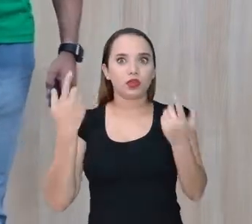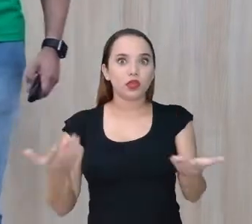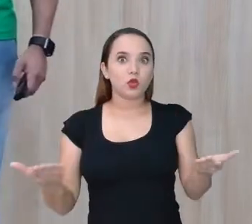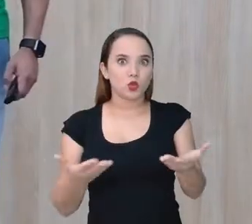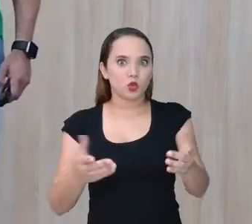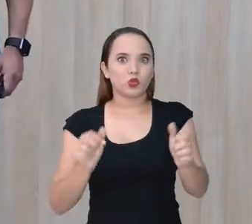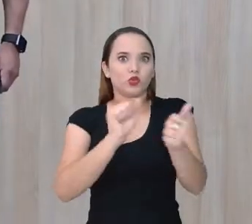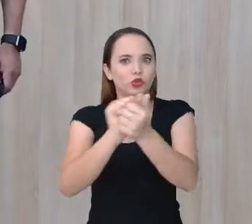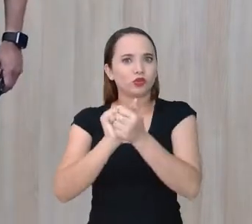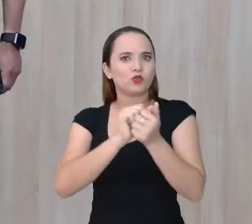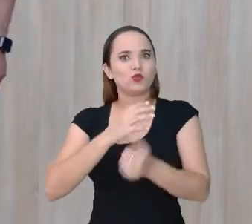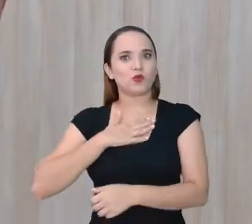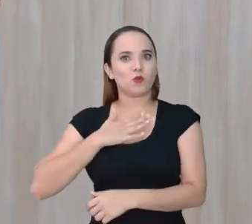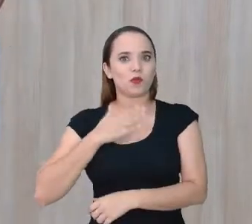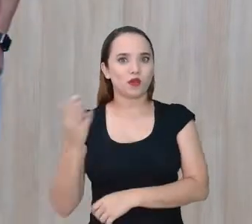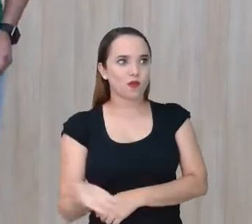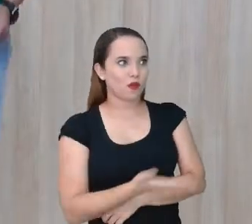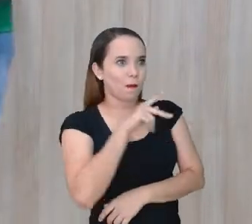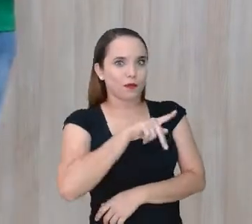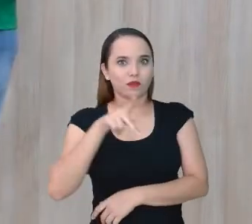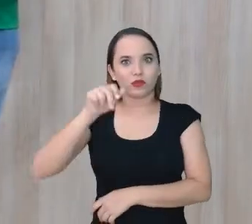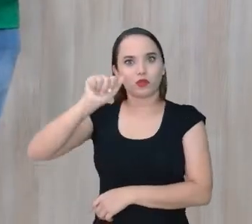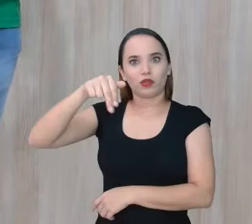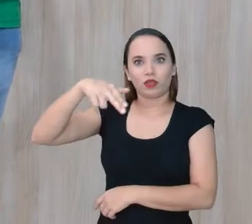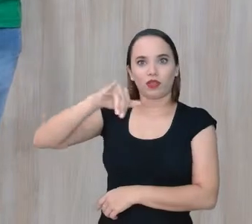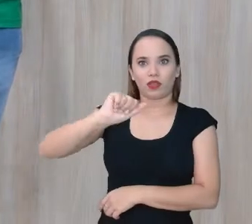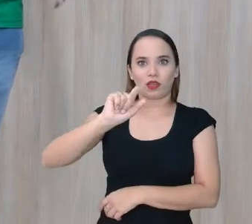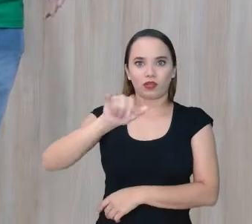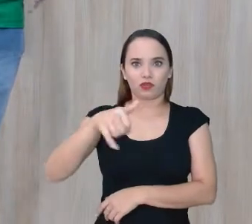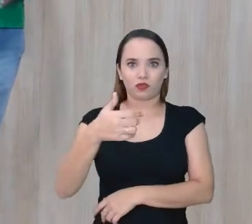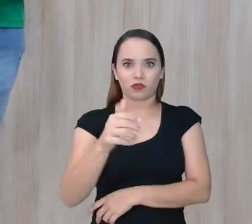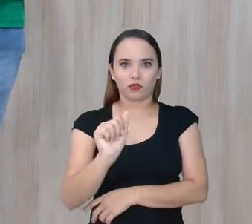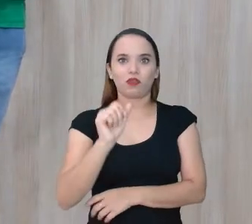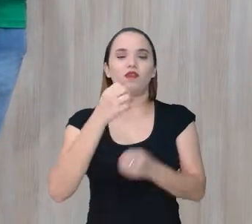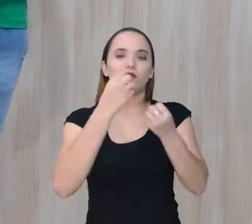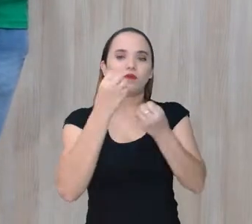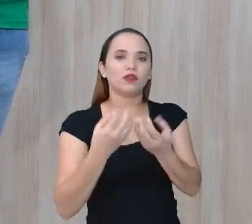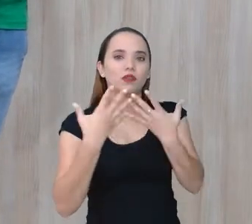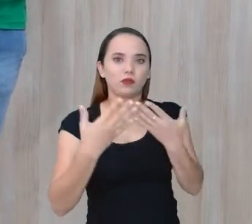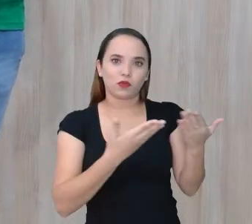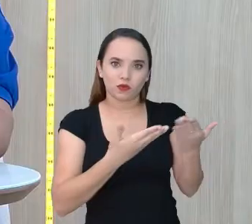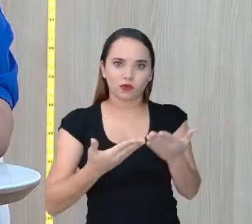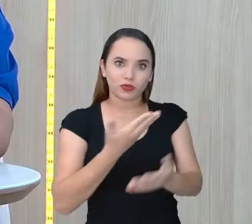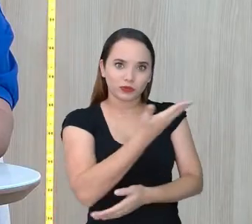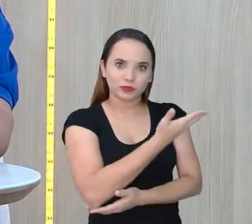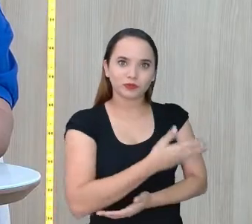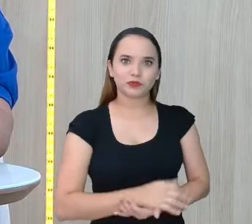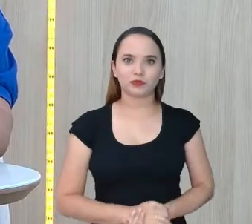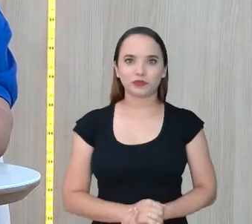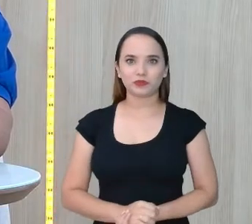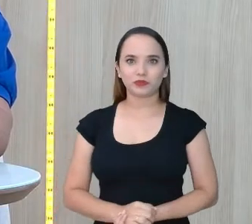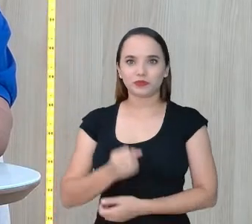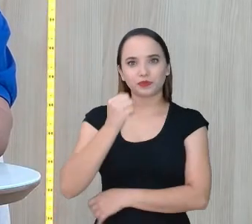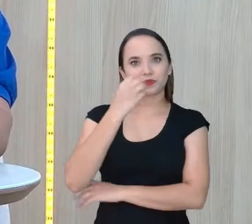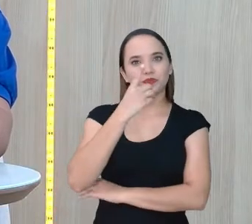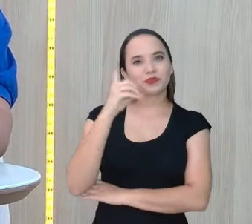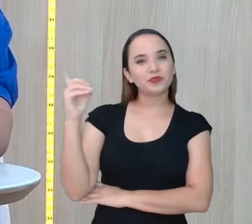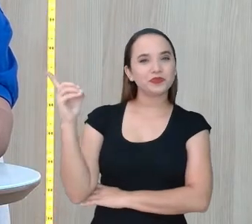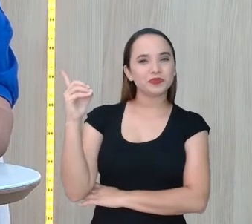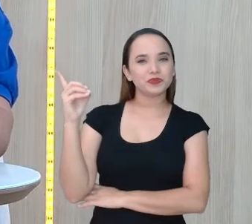hoje é a professora Nádia. Vou passar a palavrinha aqui para ela dar as boas-vindas aí para vocês. Bom dia,